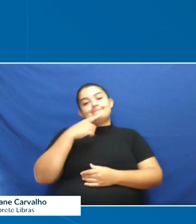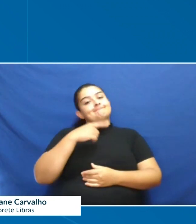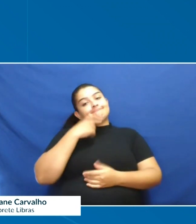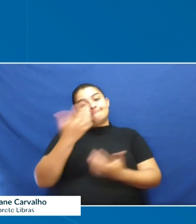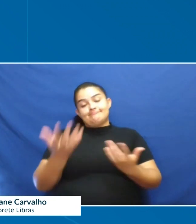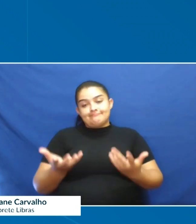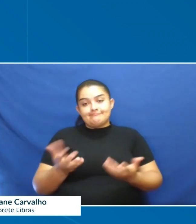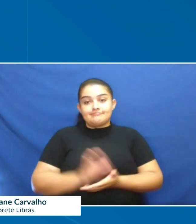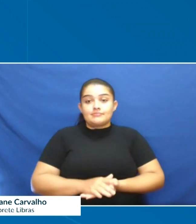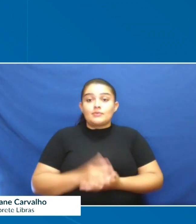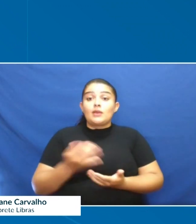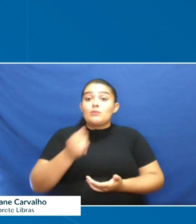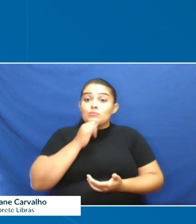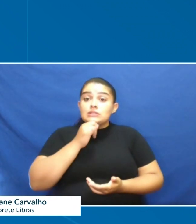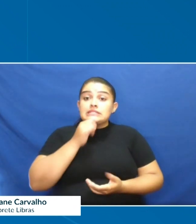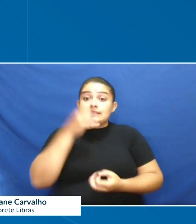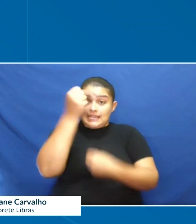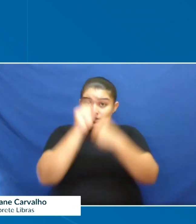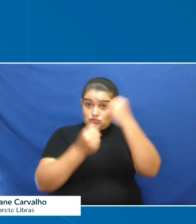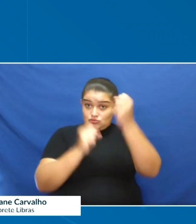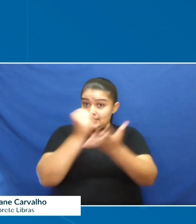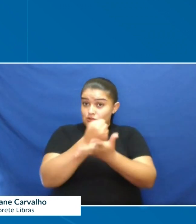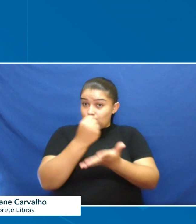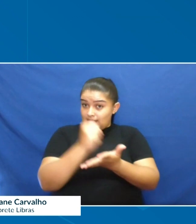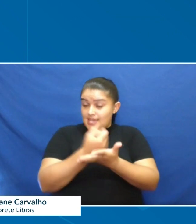indústria farmacêutica, sim, né? Nós temos